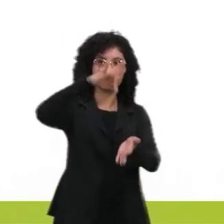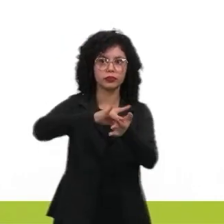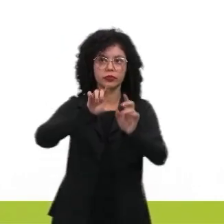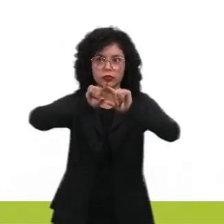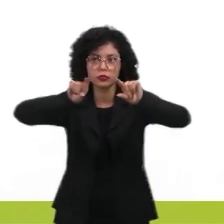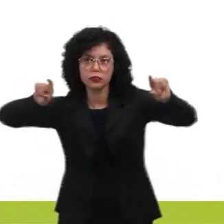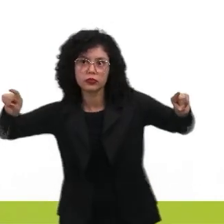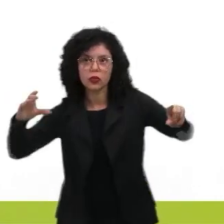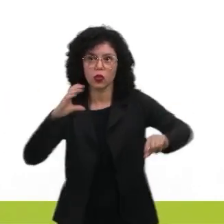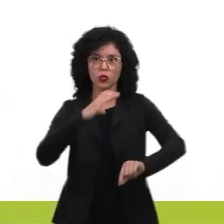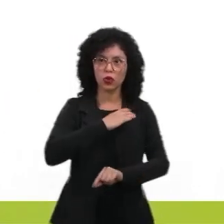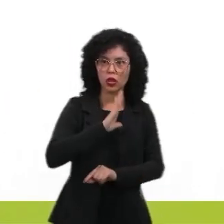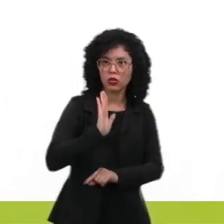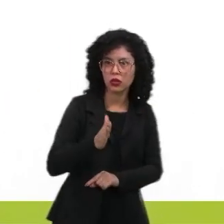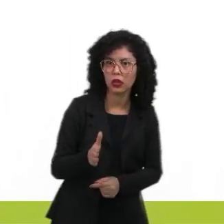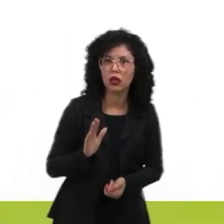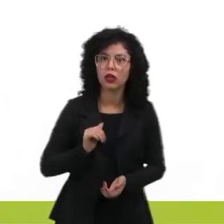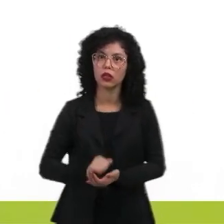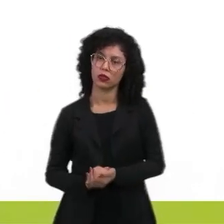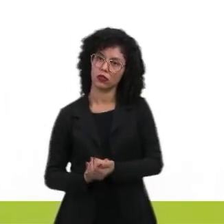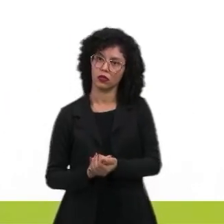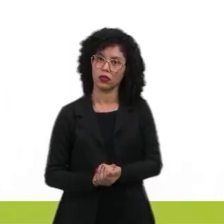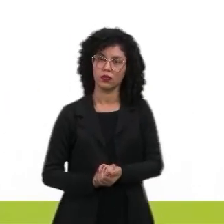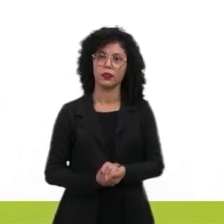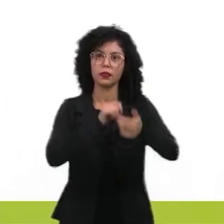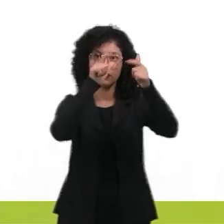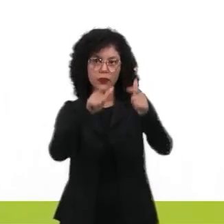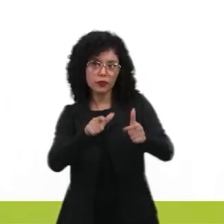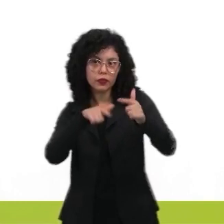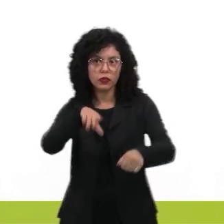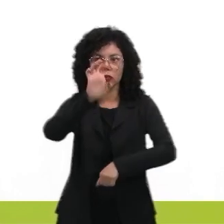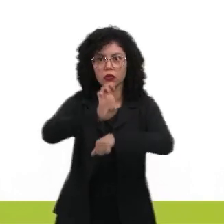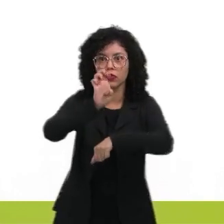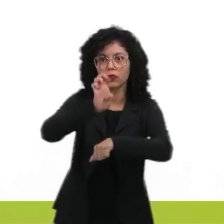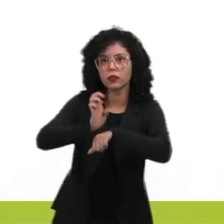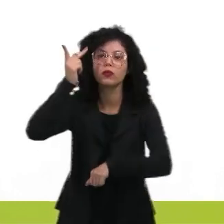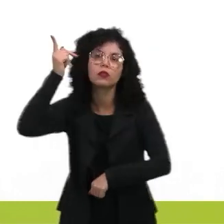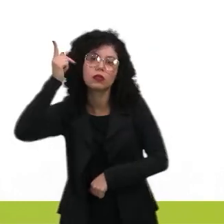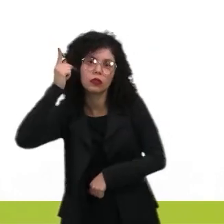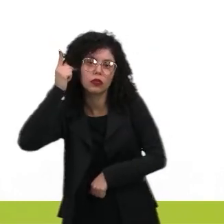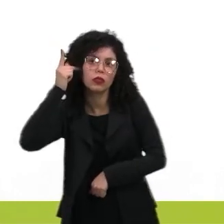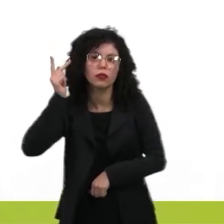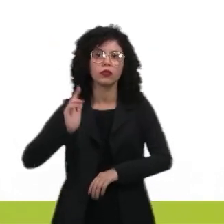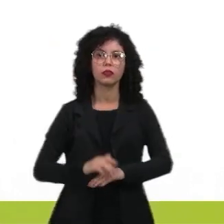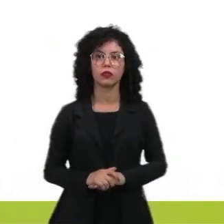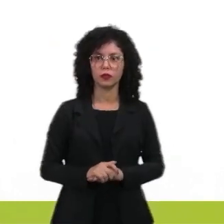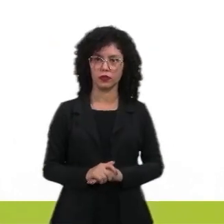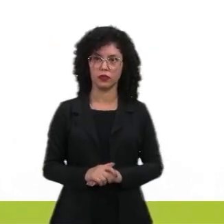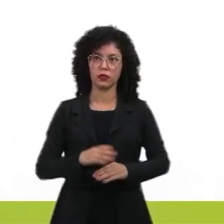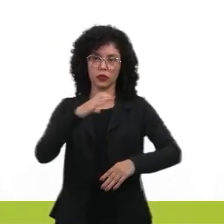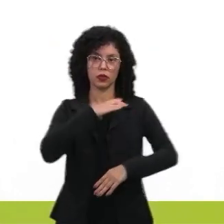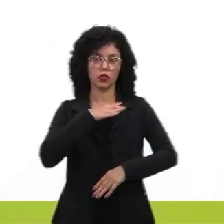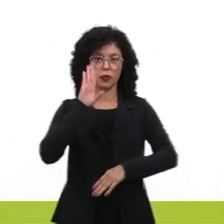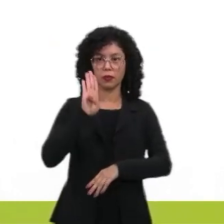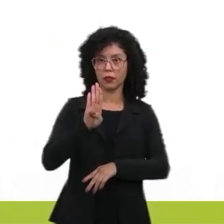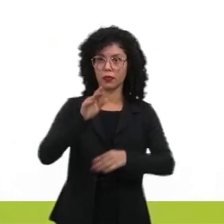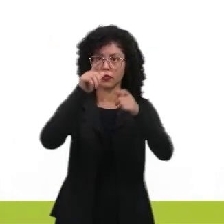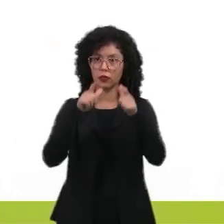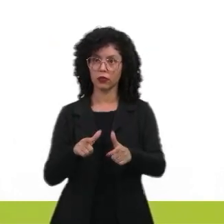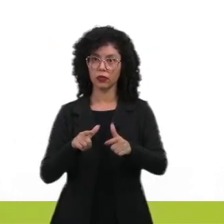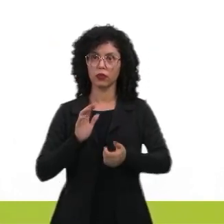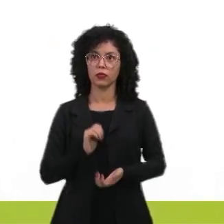reta de uma cidade, já mexemos com a unidade unidimensional, localizada no estado de São Paulo, a uma cidade B localizada